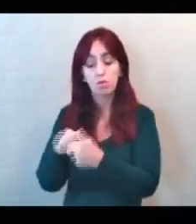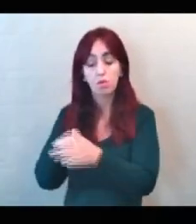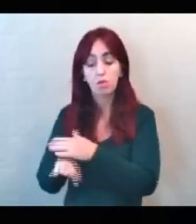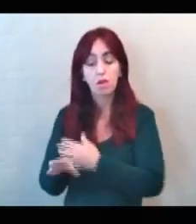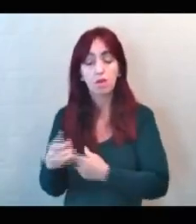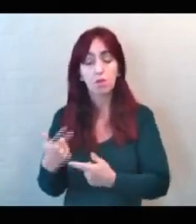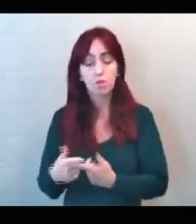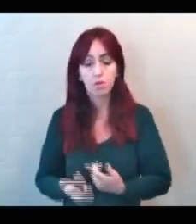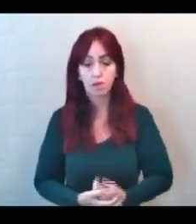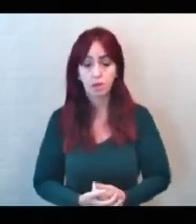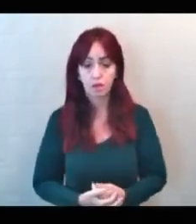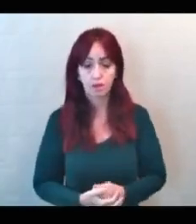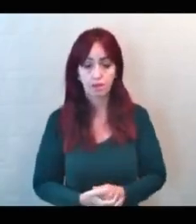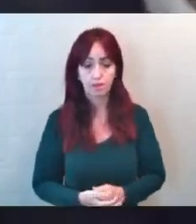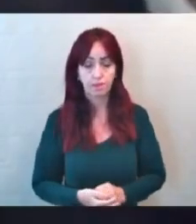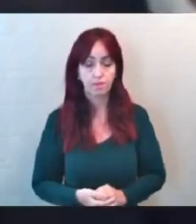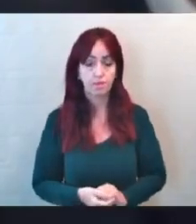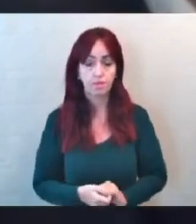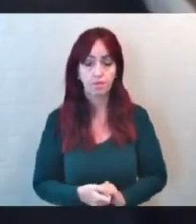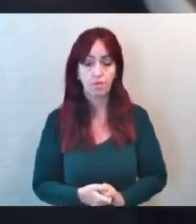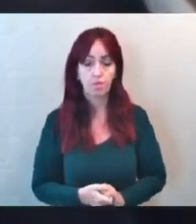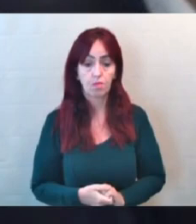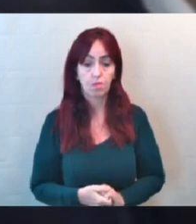Senhor André.